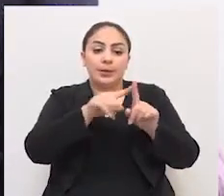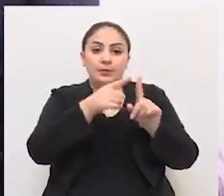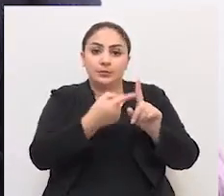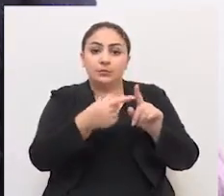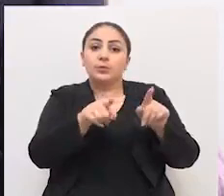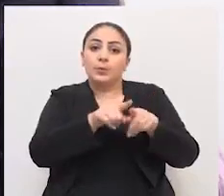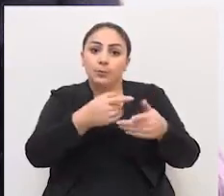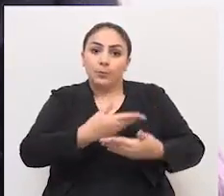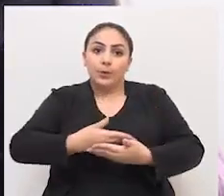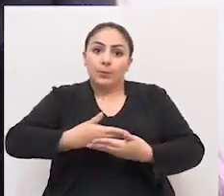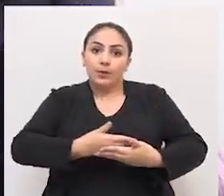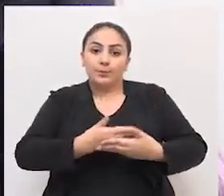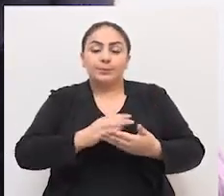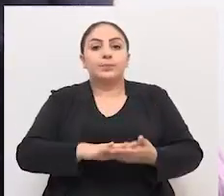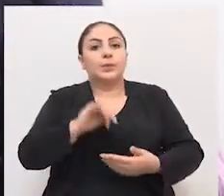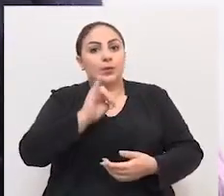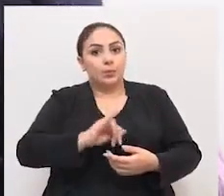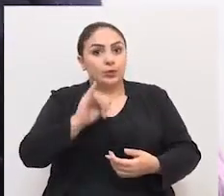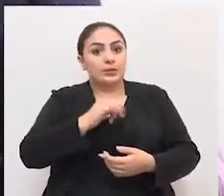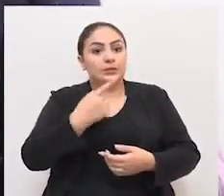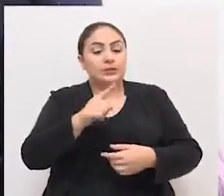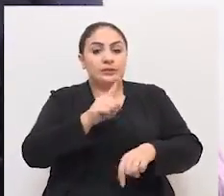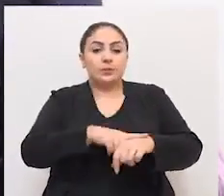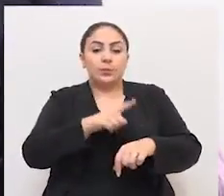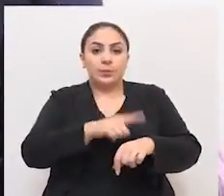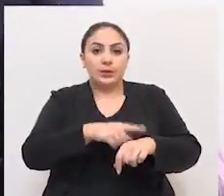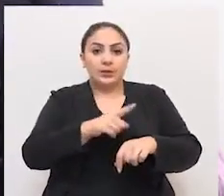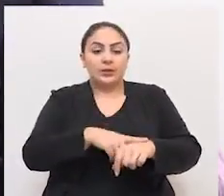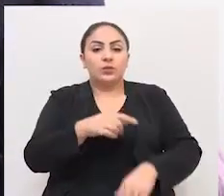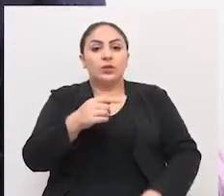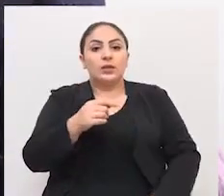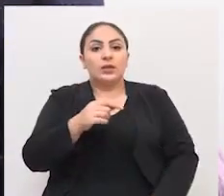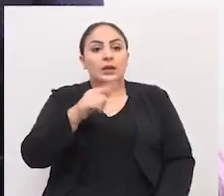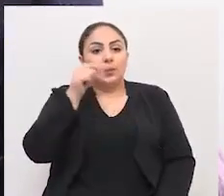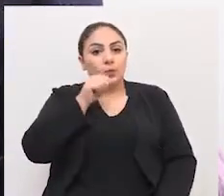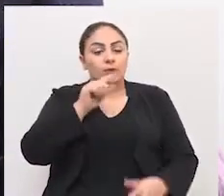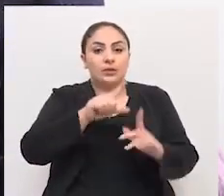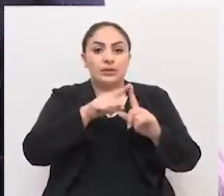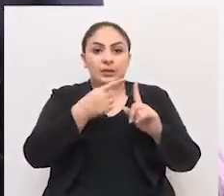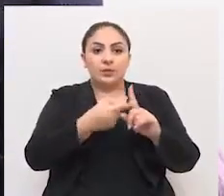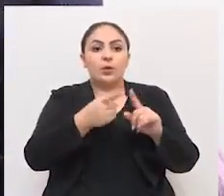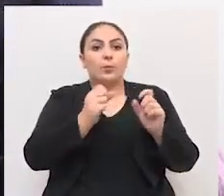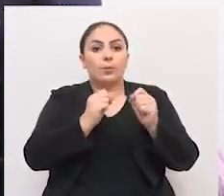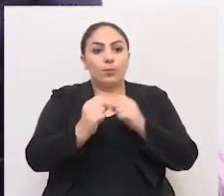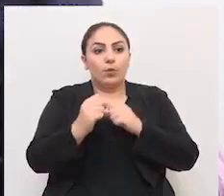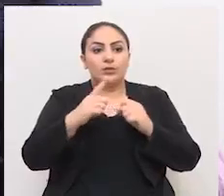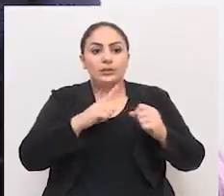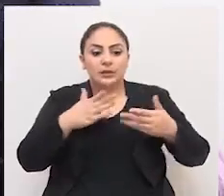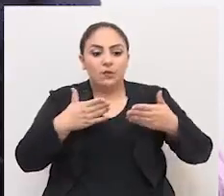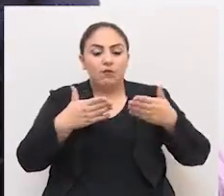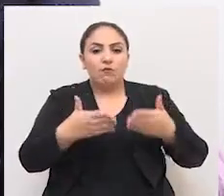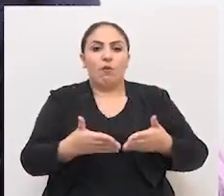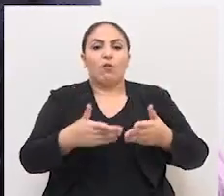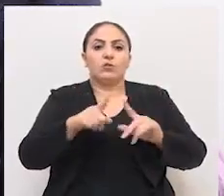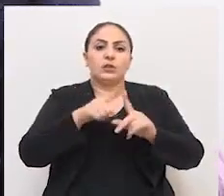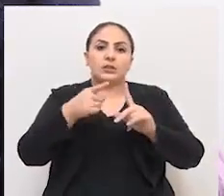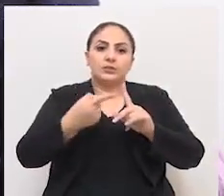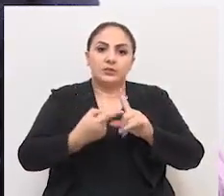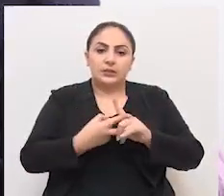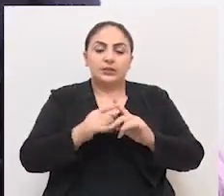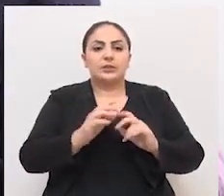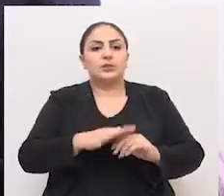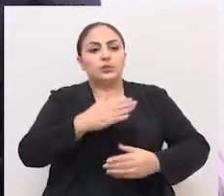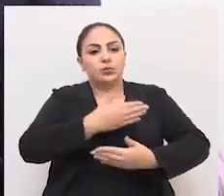para a gestante quanto para o bebê. É importante nesse momento que a gestante possa manter o foco